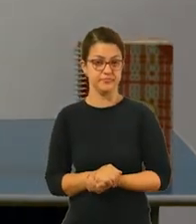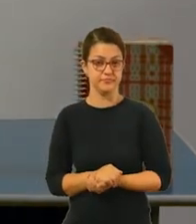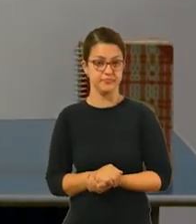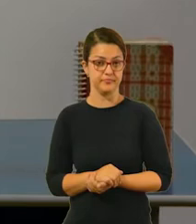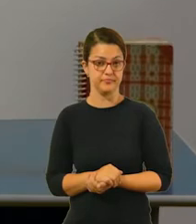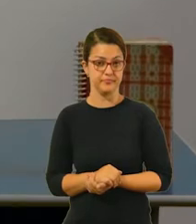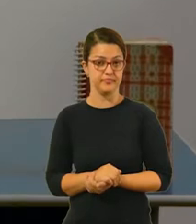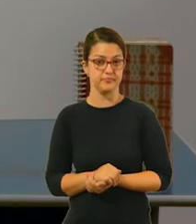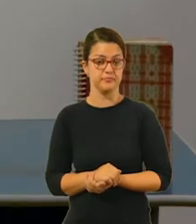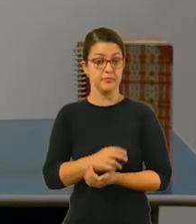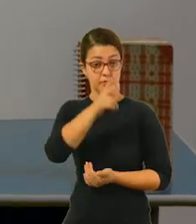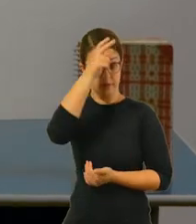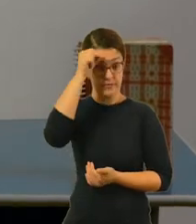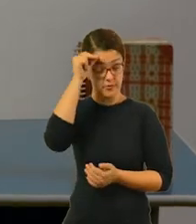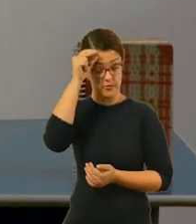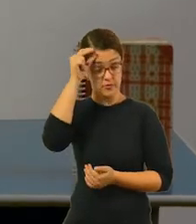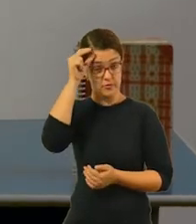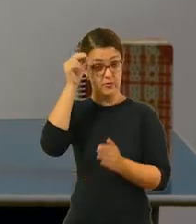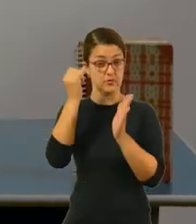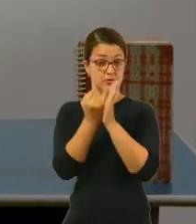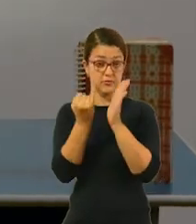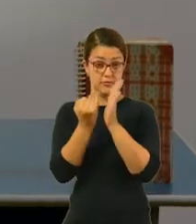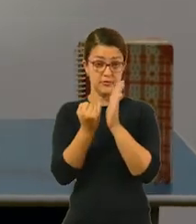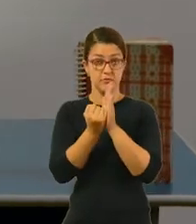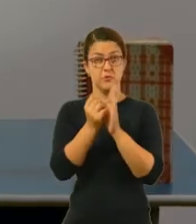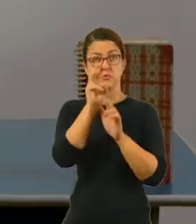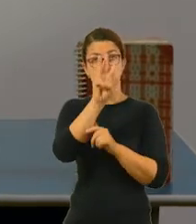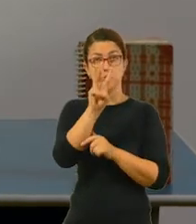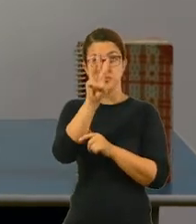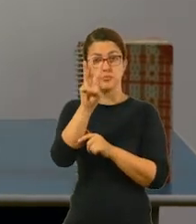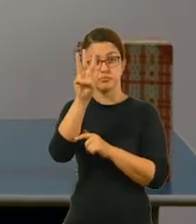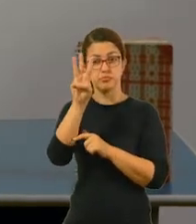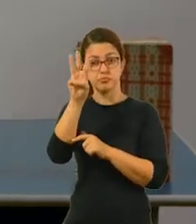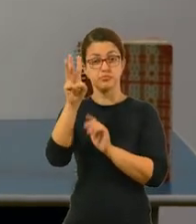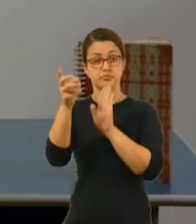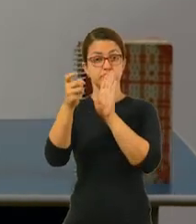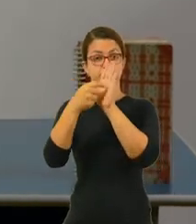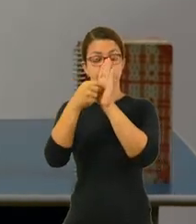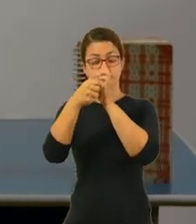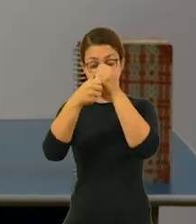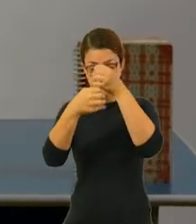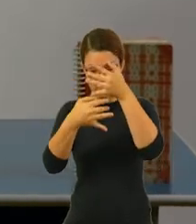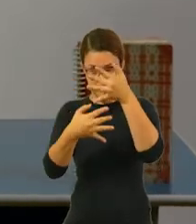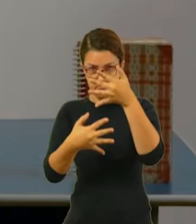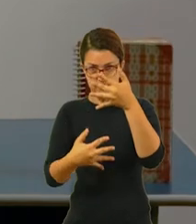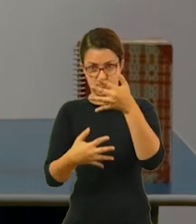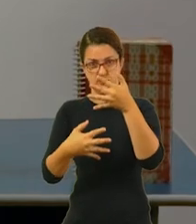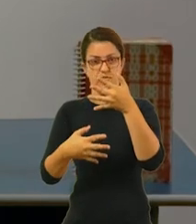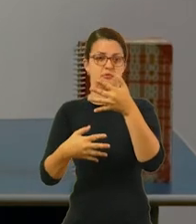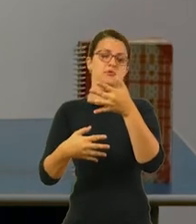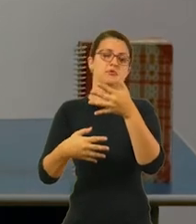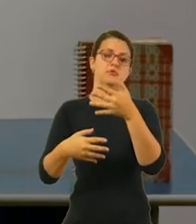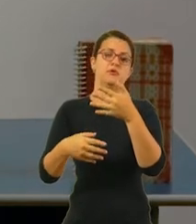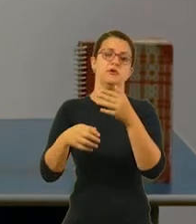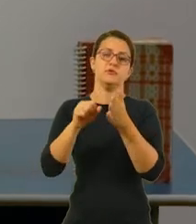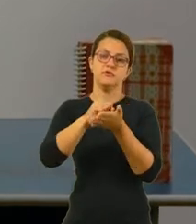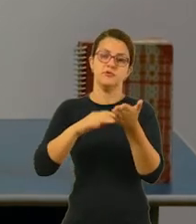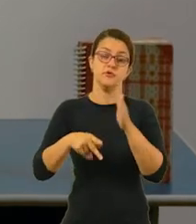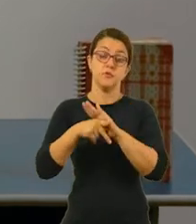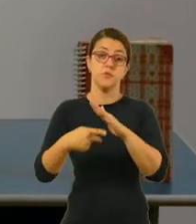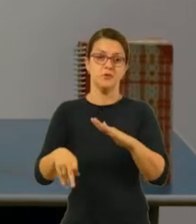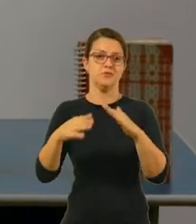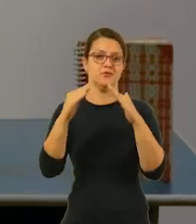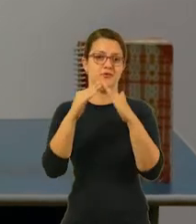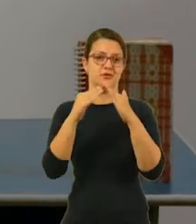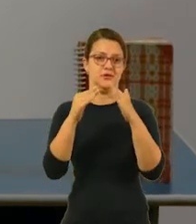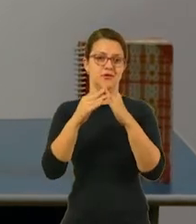No site da Prefeitura de Itapevi, vocês vão acessar o link Lição de Casa. Aqui estão todas as atividades que nós estamos trabalhando